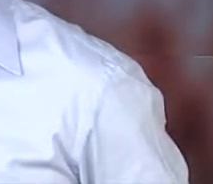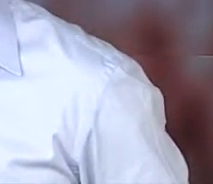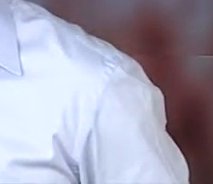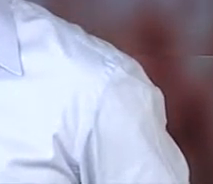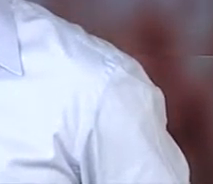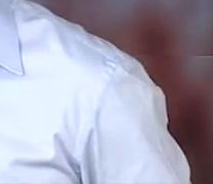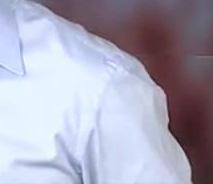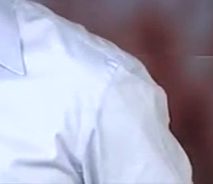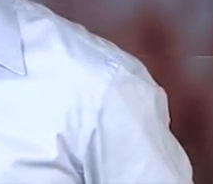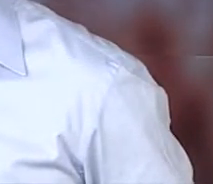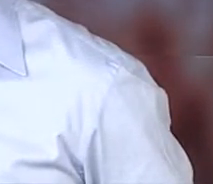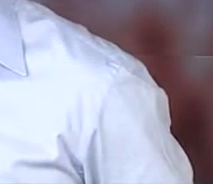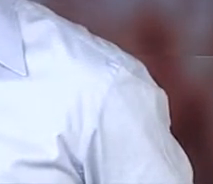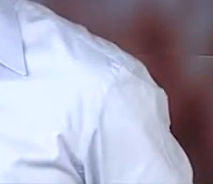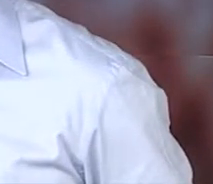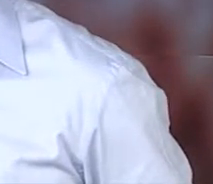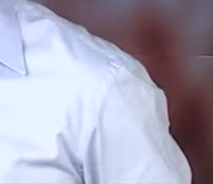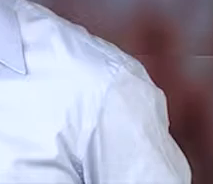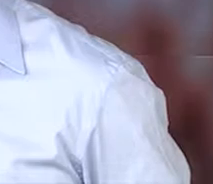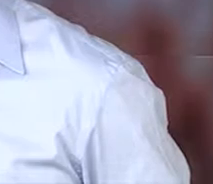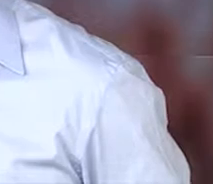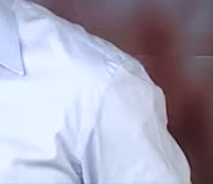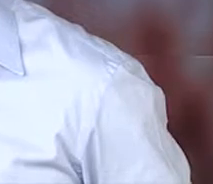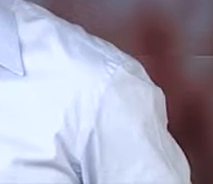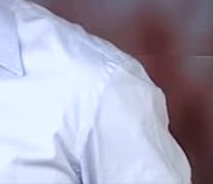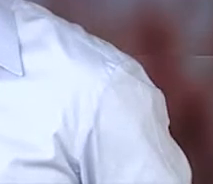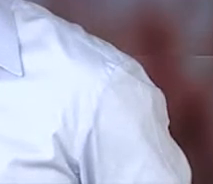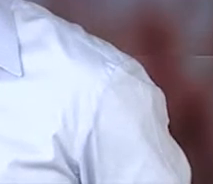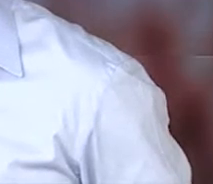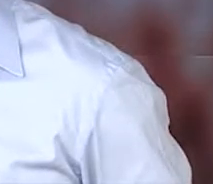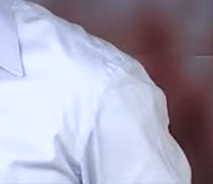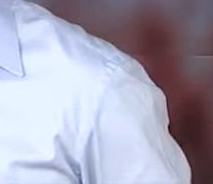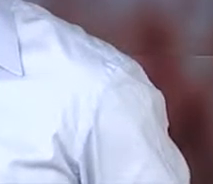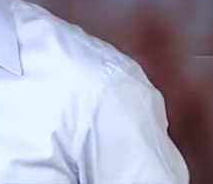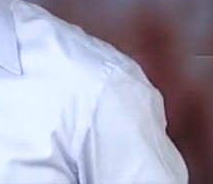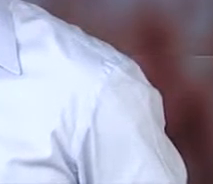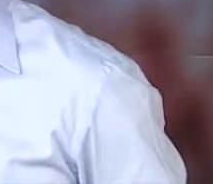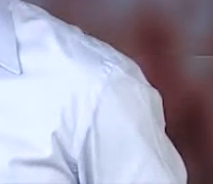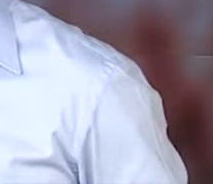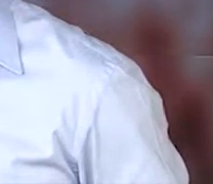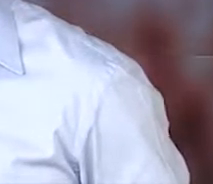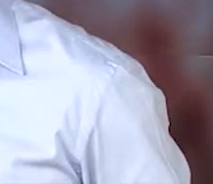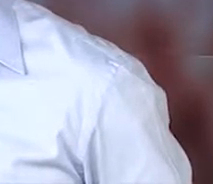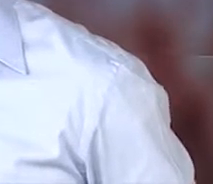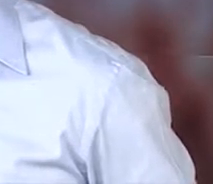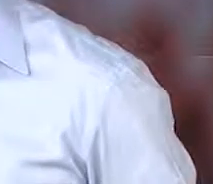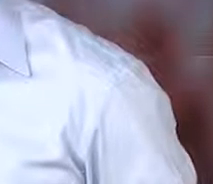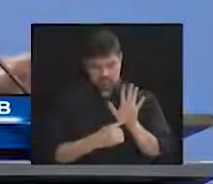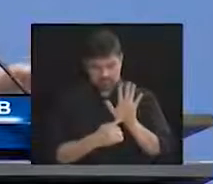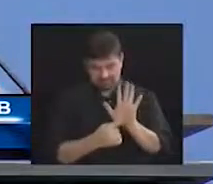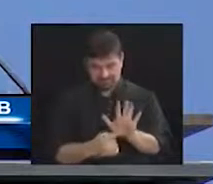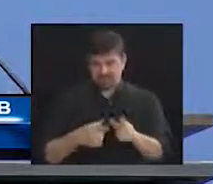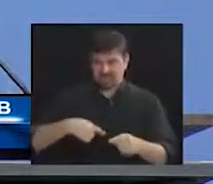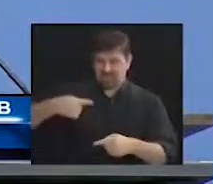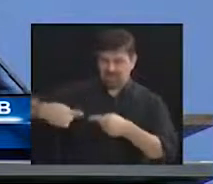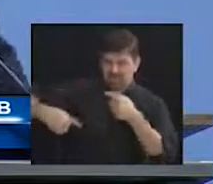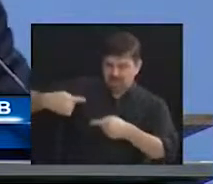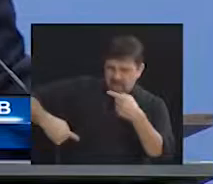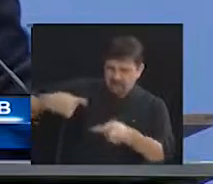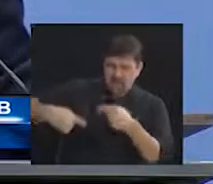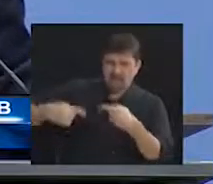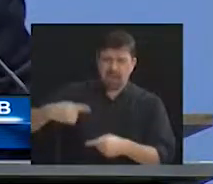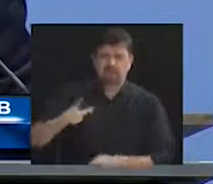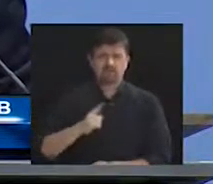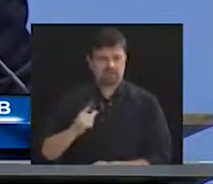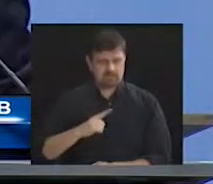projeto já havia sido aprovado pela câmara em 2009 mas foi vetado pelo executivo municipal na época na última sessão